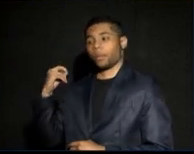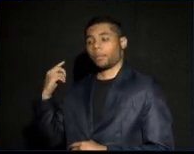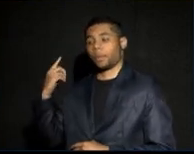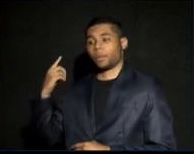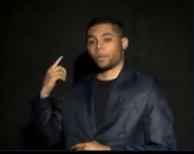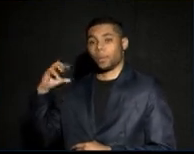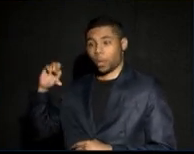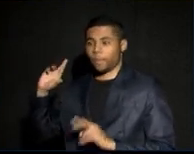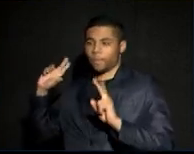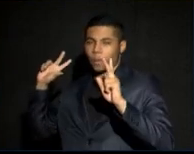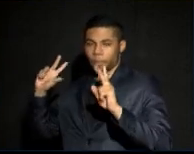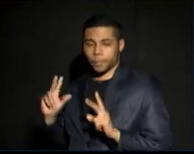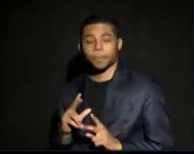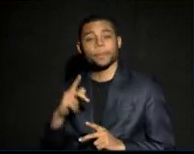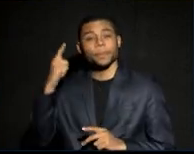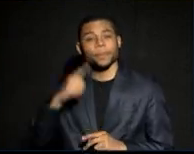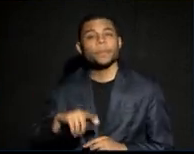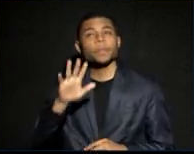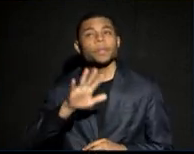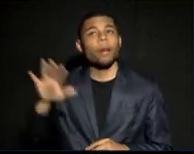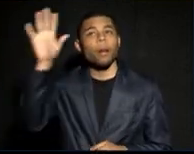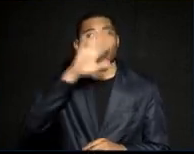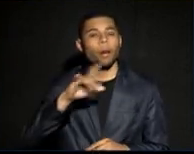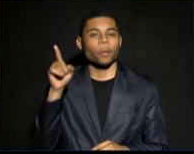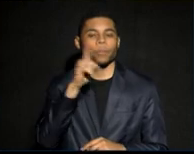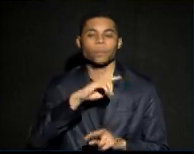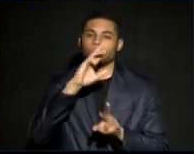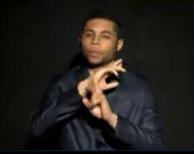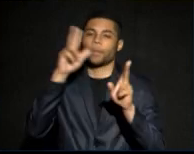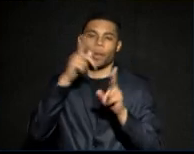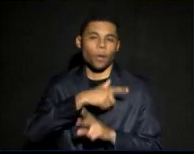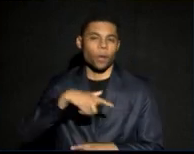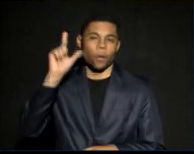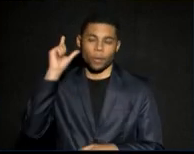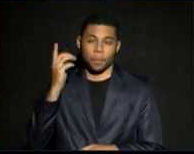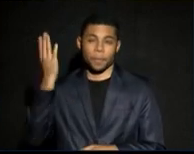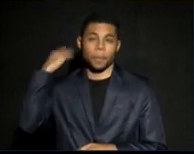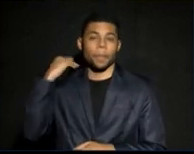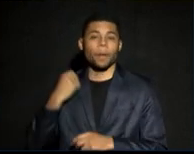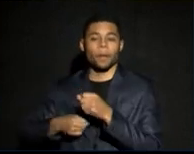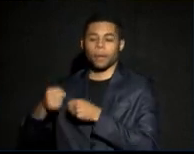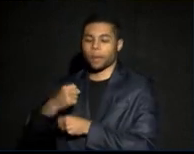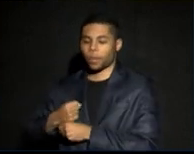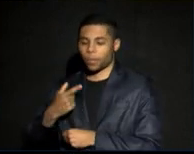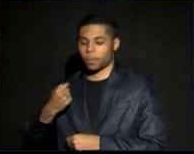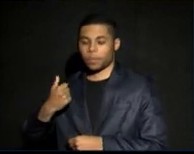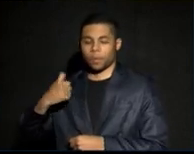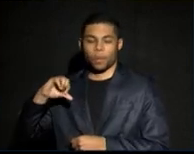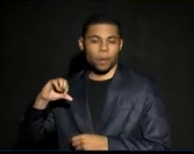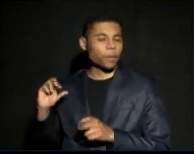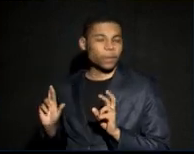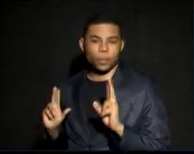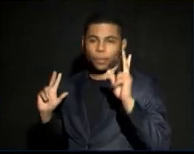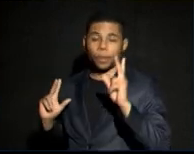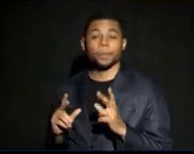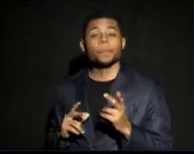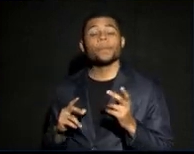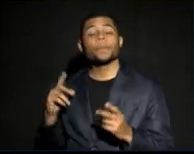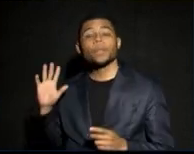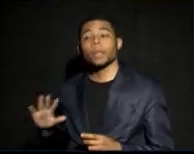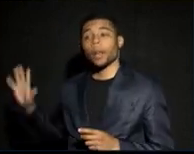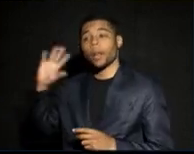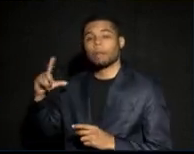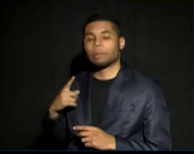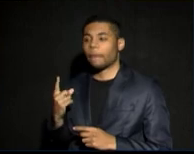2019 ao lado disso o estado também tem uma realidade muito distinta daquela que tinha 2019/2019 nós temos o